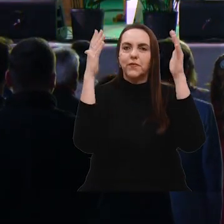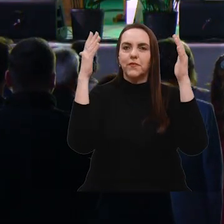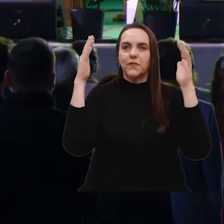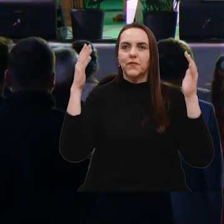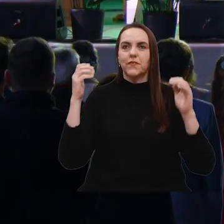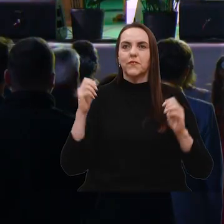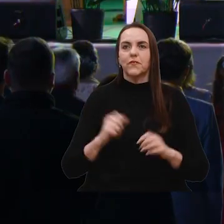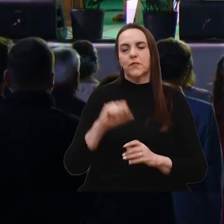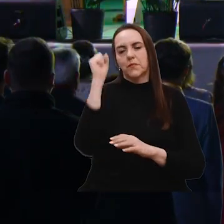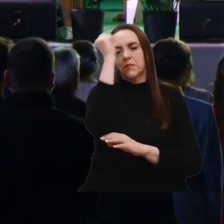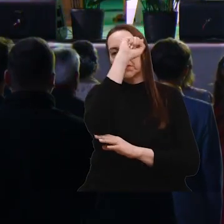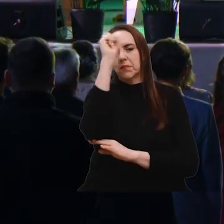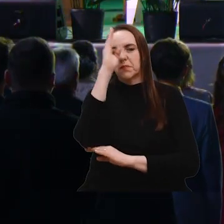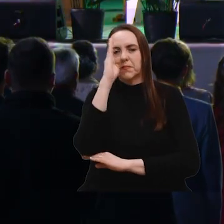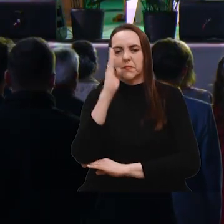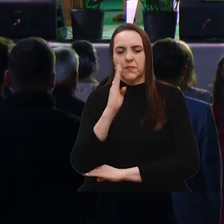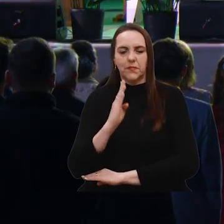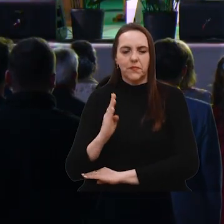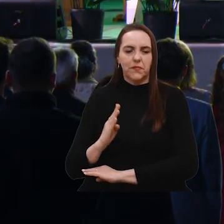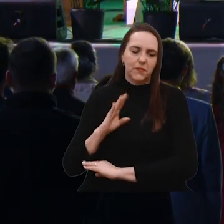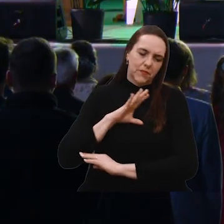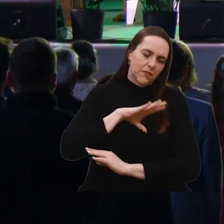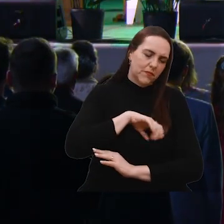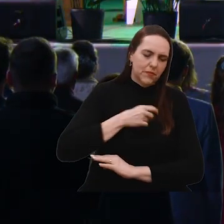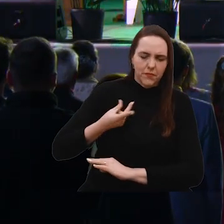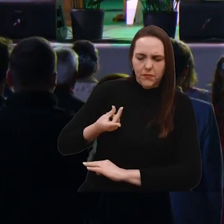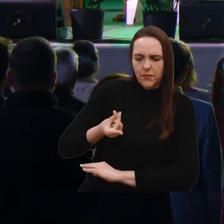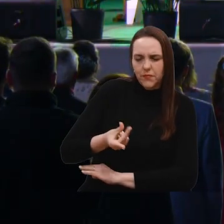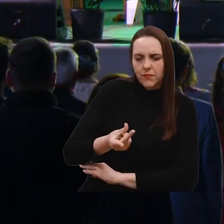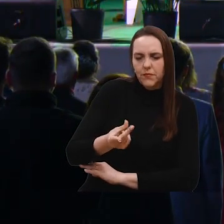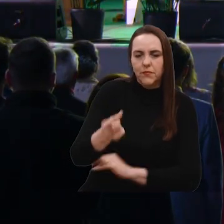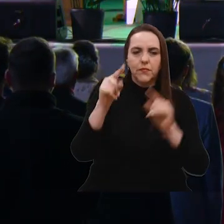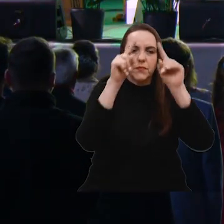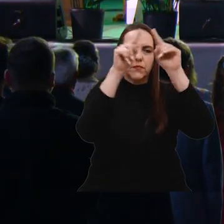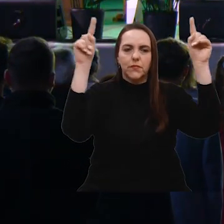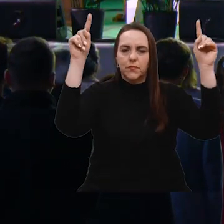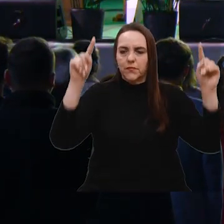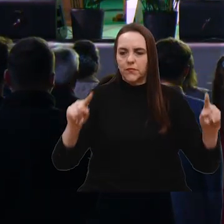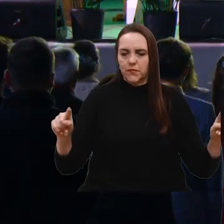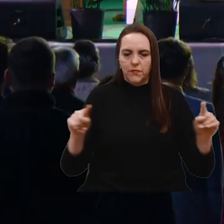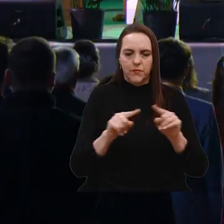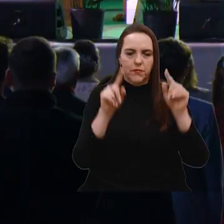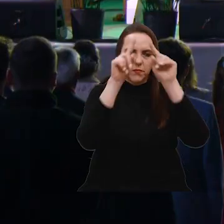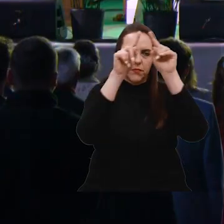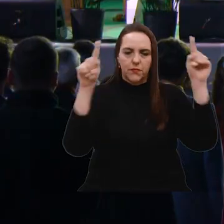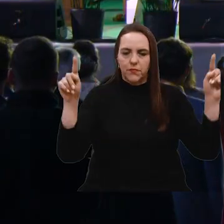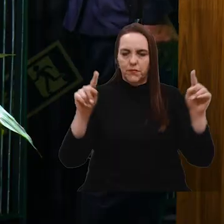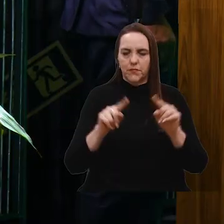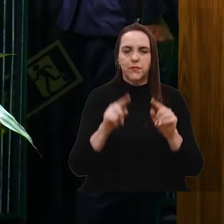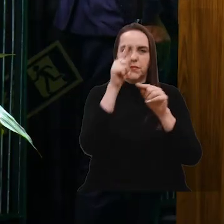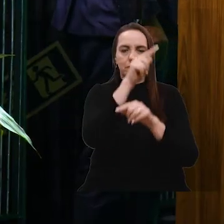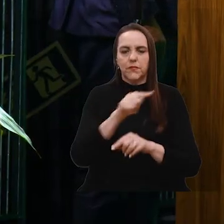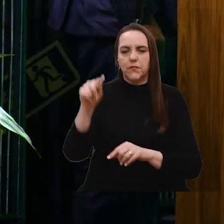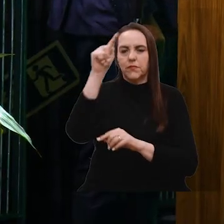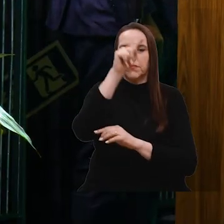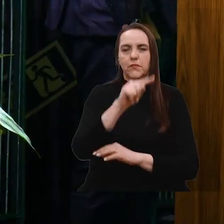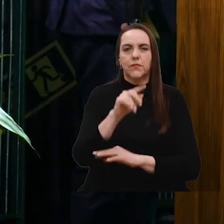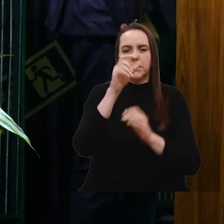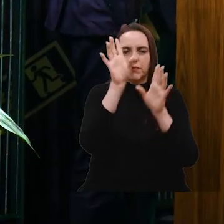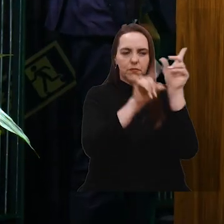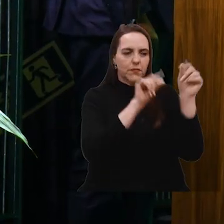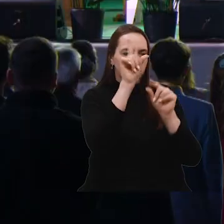pátria amada, salve, salve, Brasil de amor eterno, seja